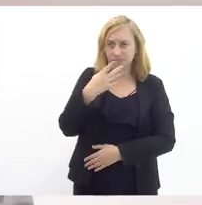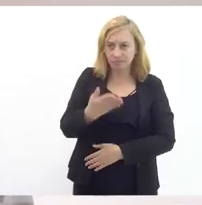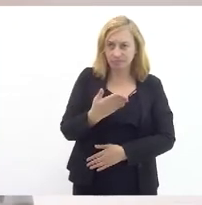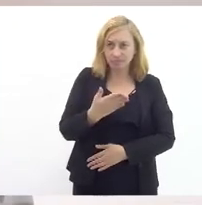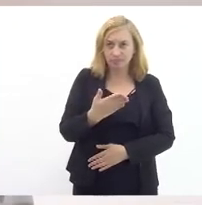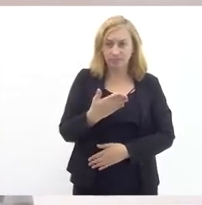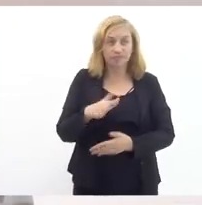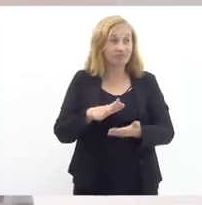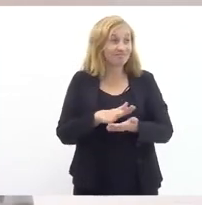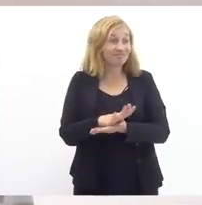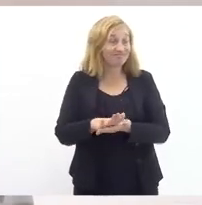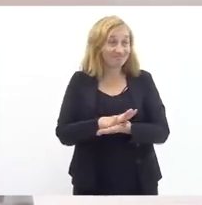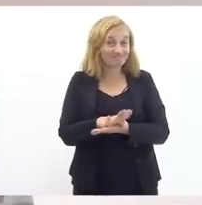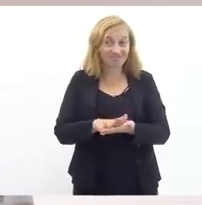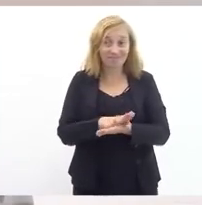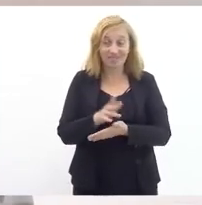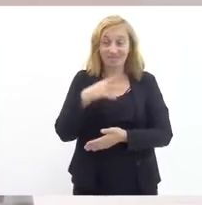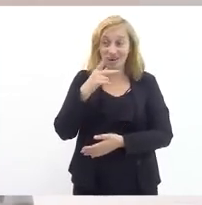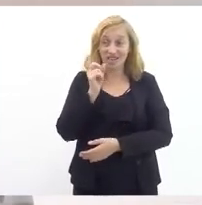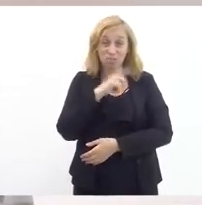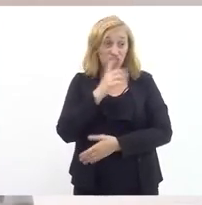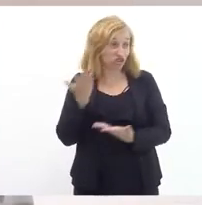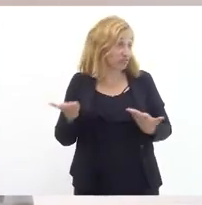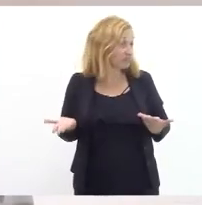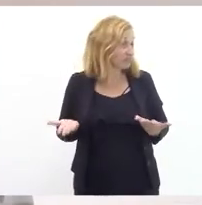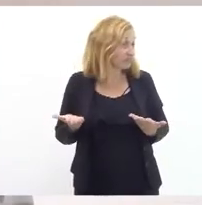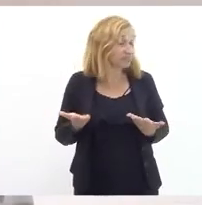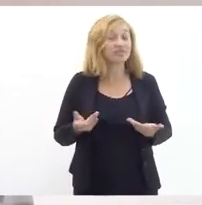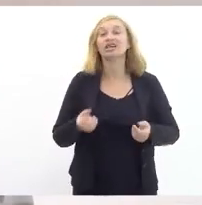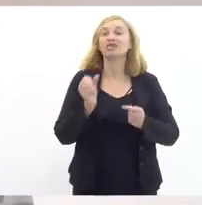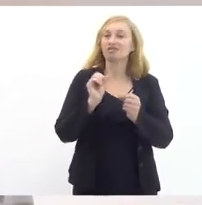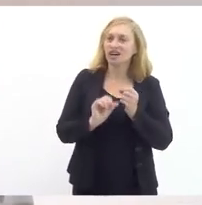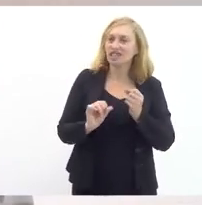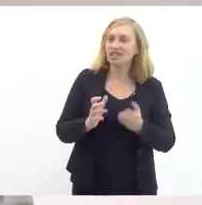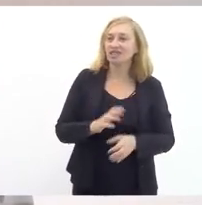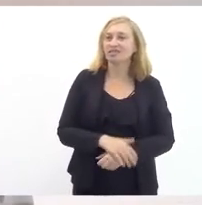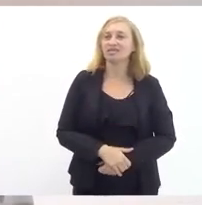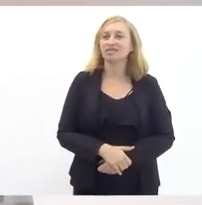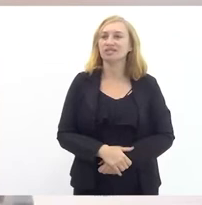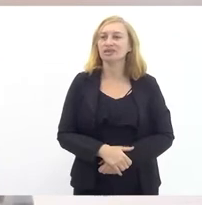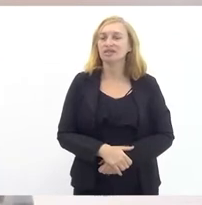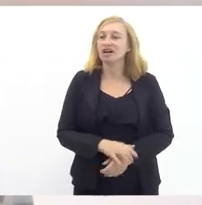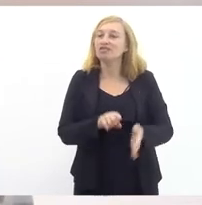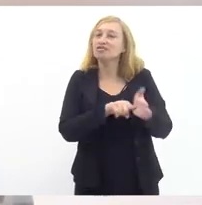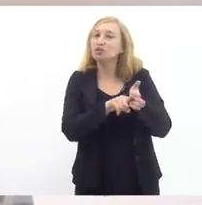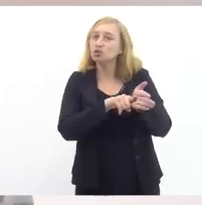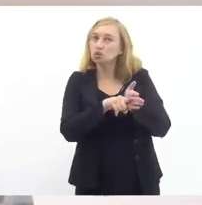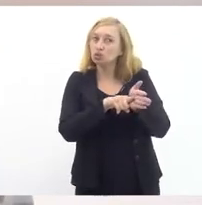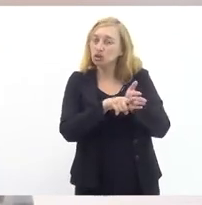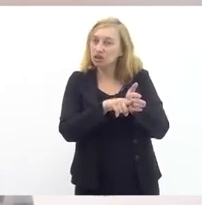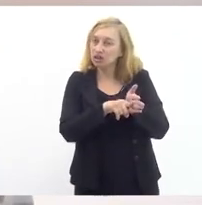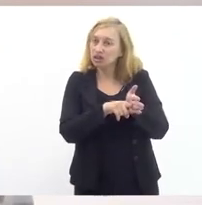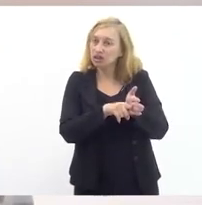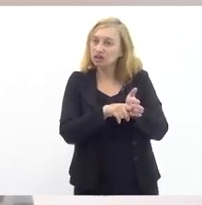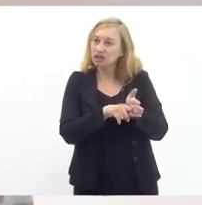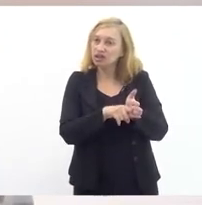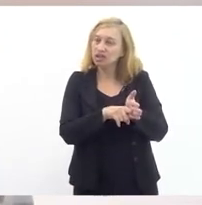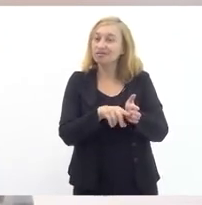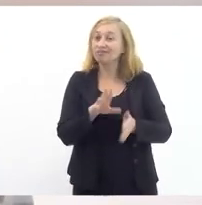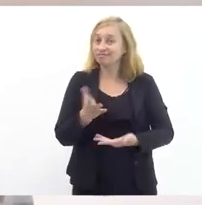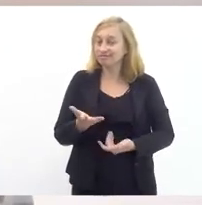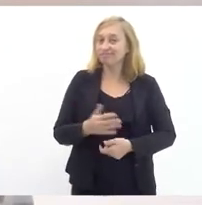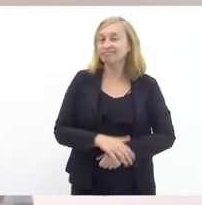senhora vai tomar junto com a CPI da gente fazer a vistoria da via